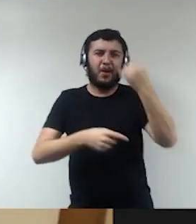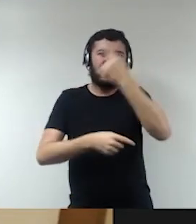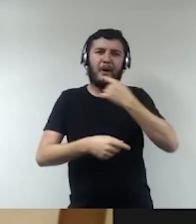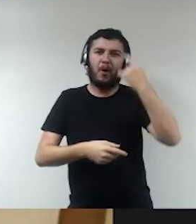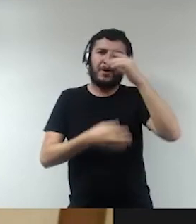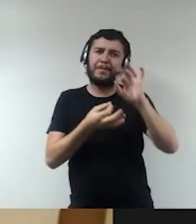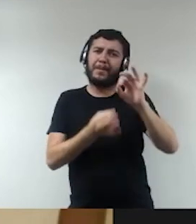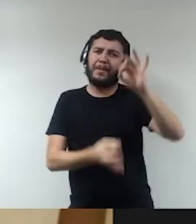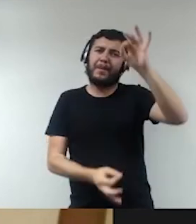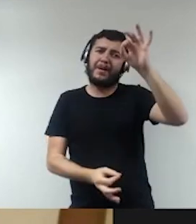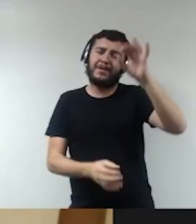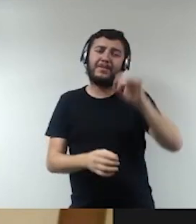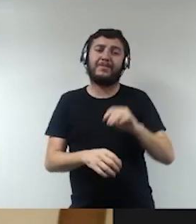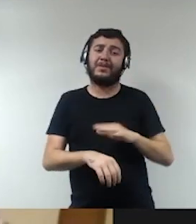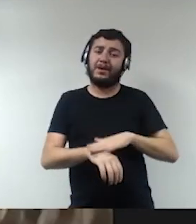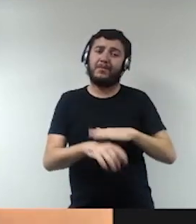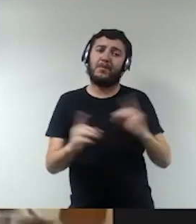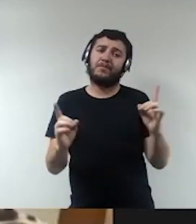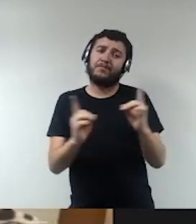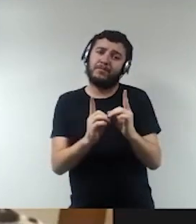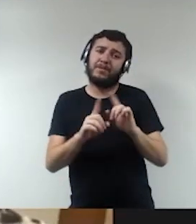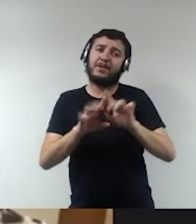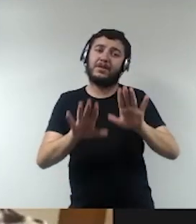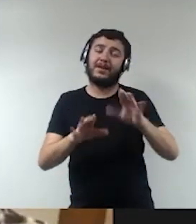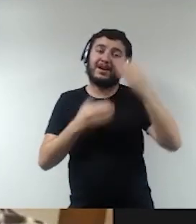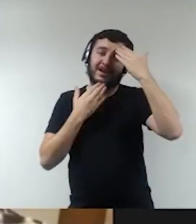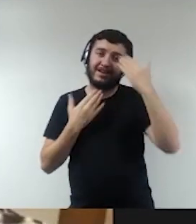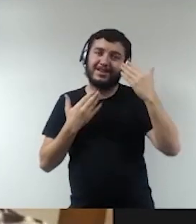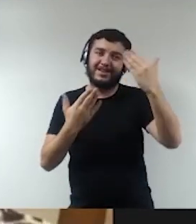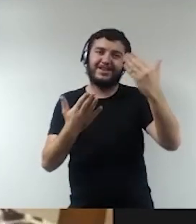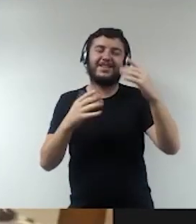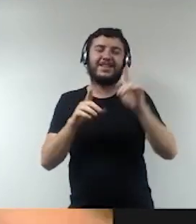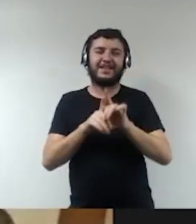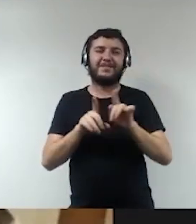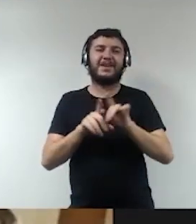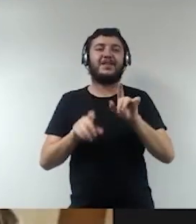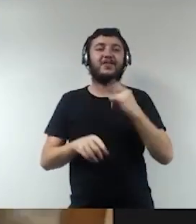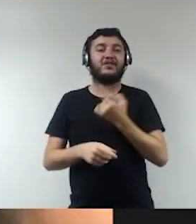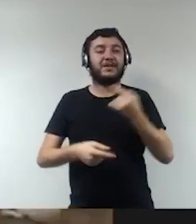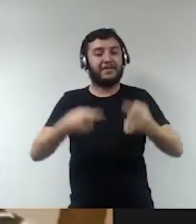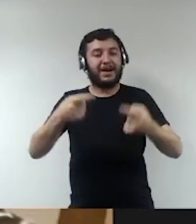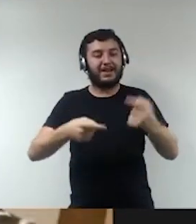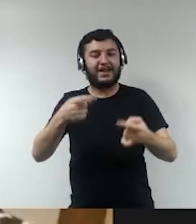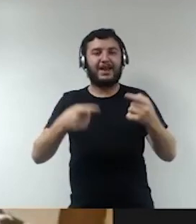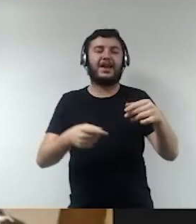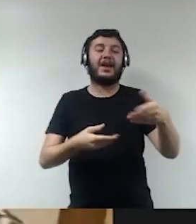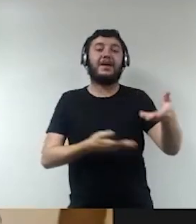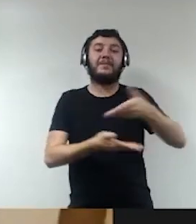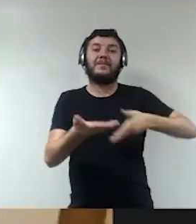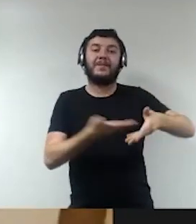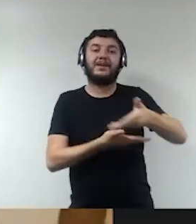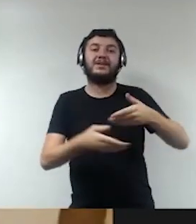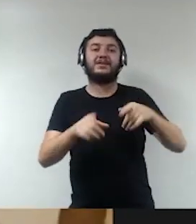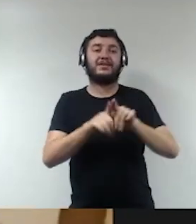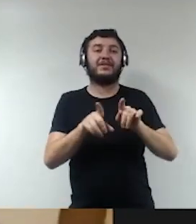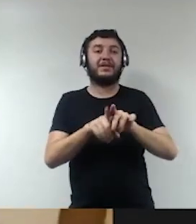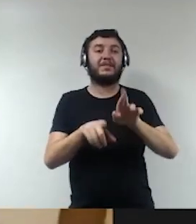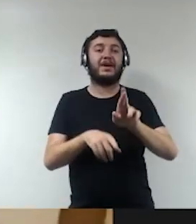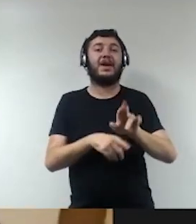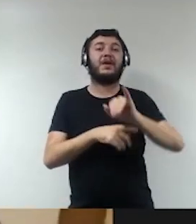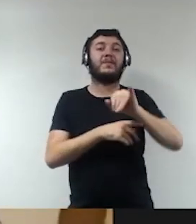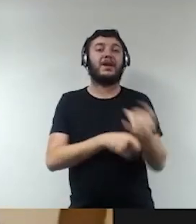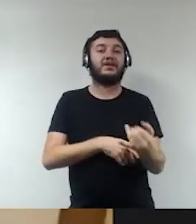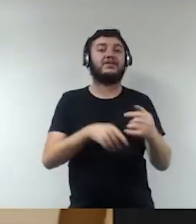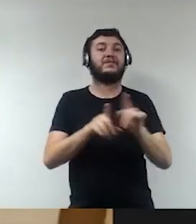e vamos continuar debatendo e discutindo, que quanto mais a gente pensar sobre mediação e recuperação, mais soluções a gente vai ter para esses problemas que